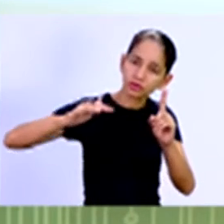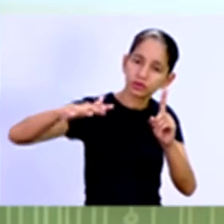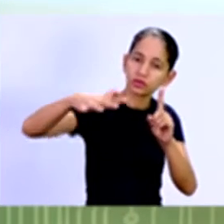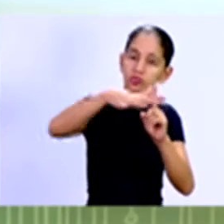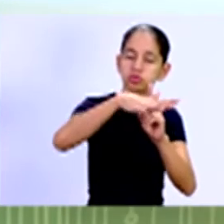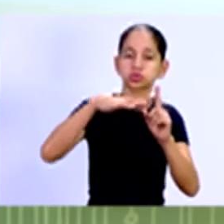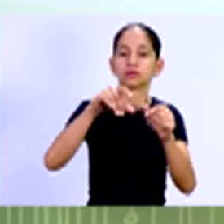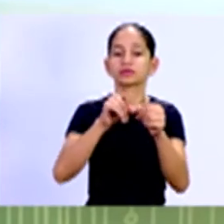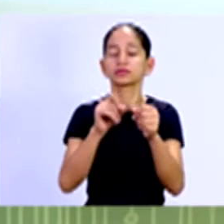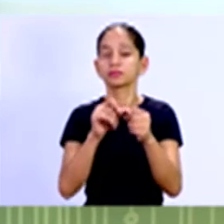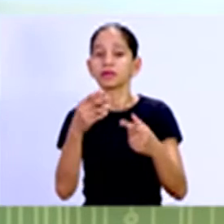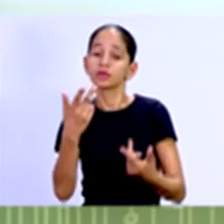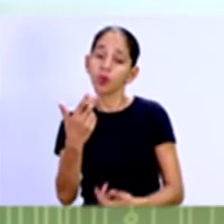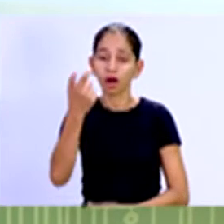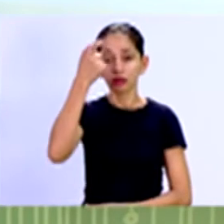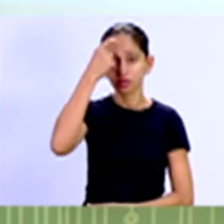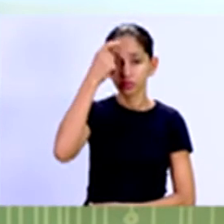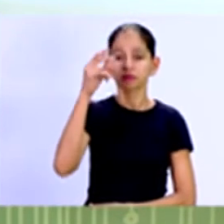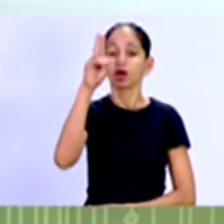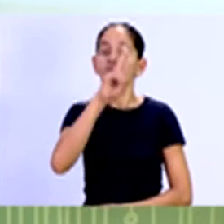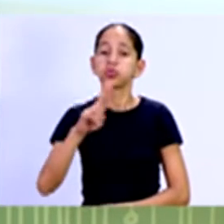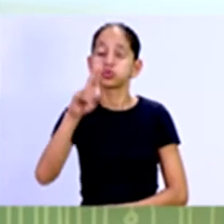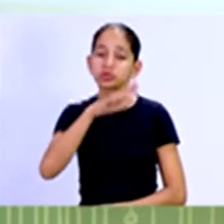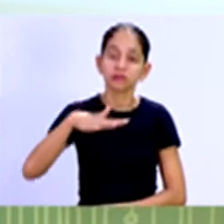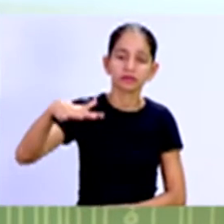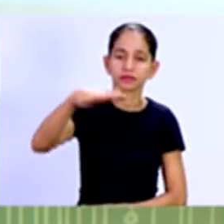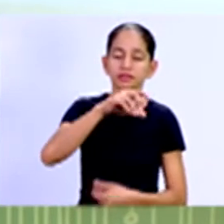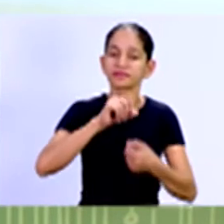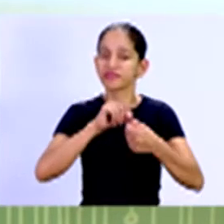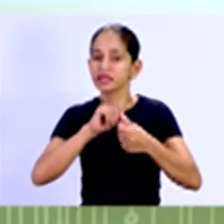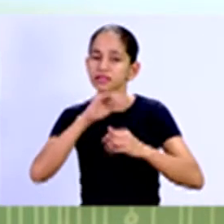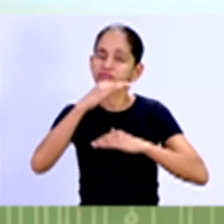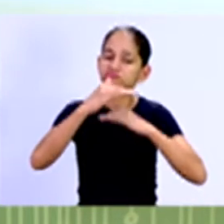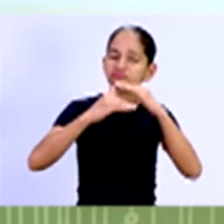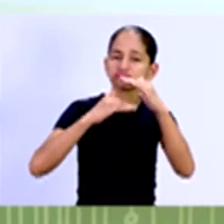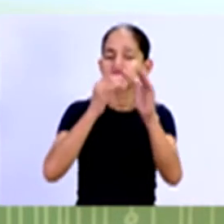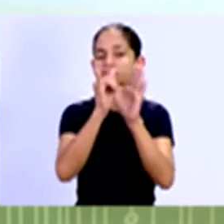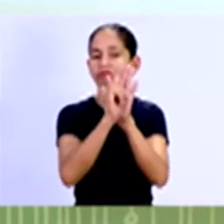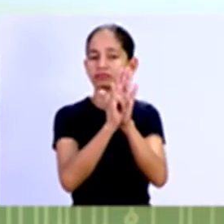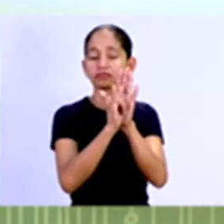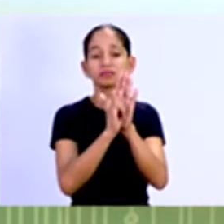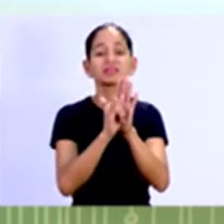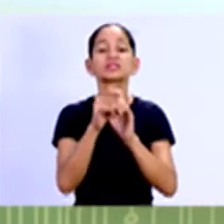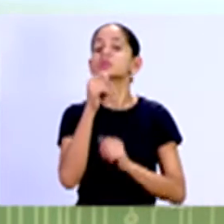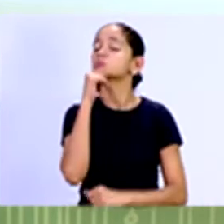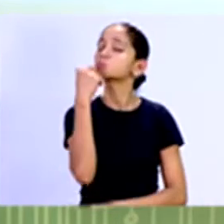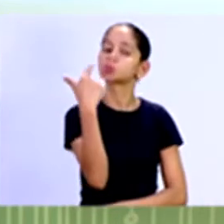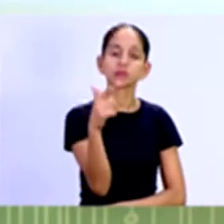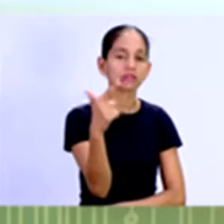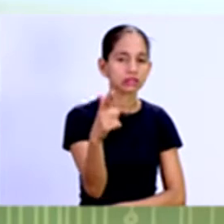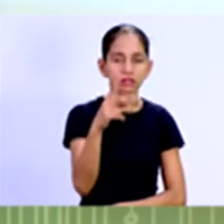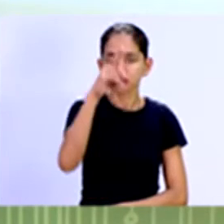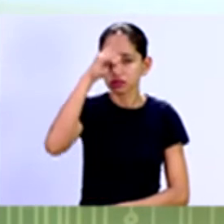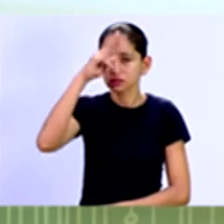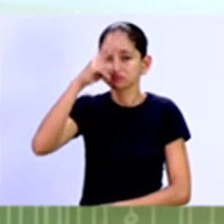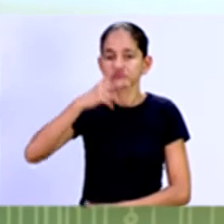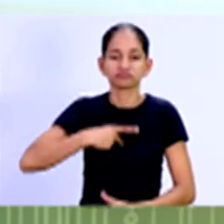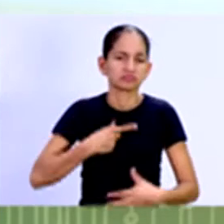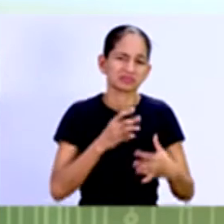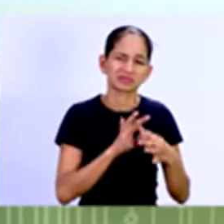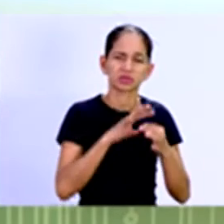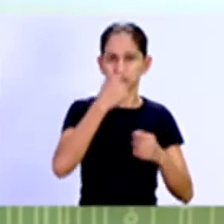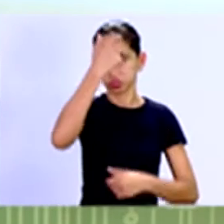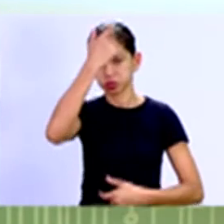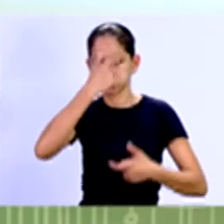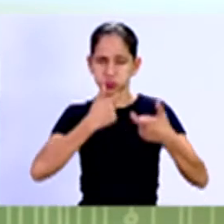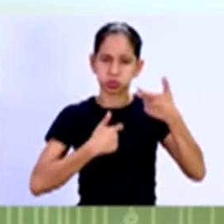relação à moral que está sendo constituída socialmente. Então, para Hegel, não existe essa